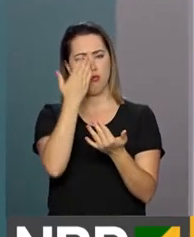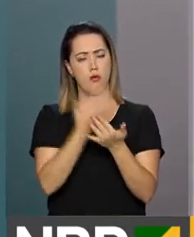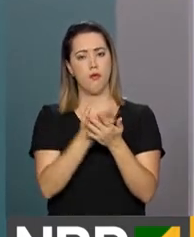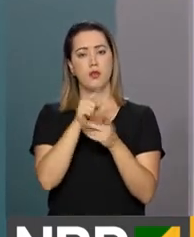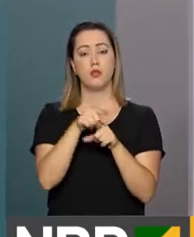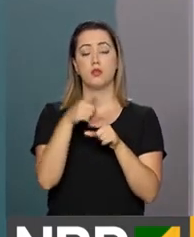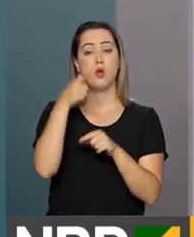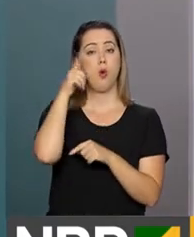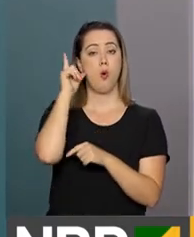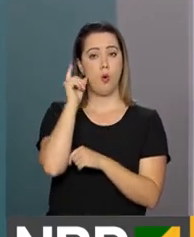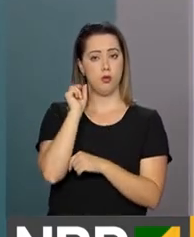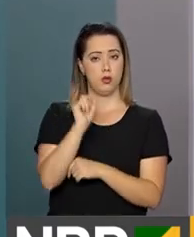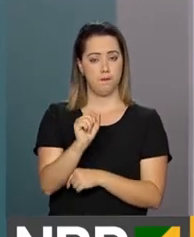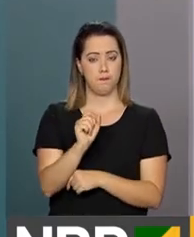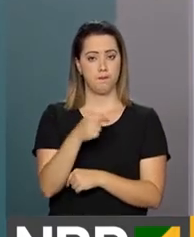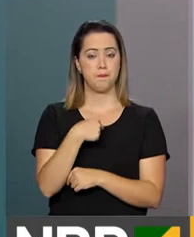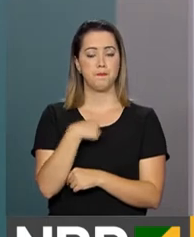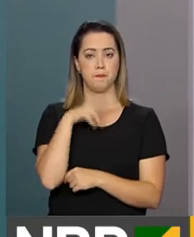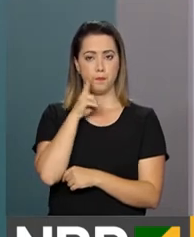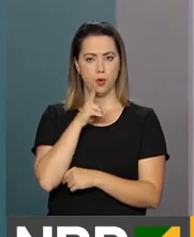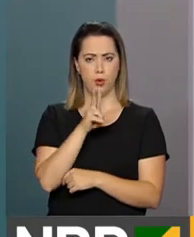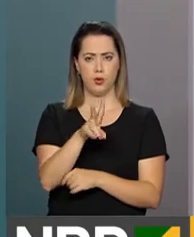ontem ainda